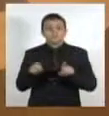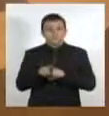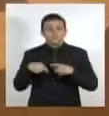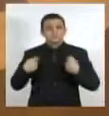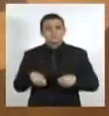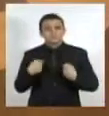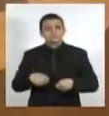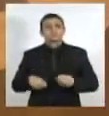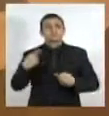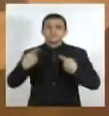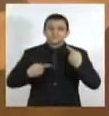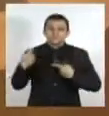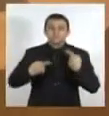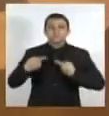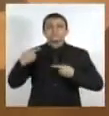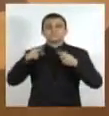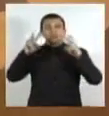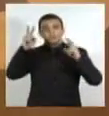Maranhão.